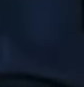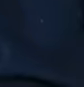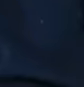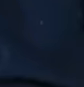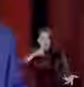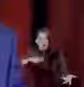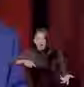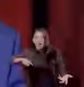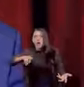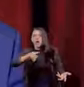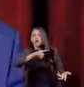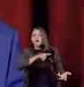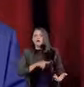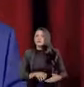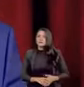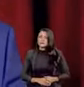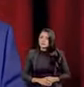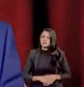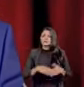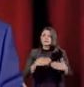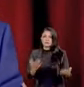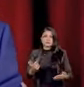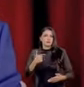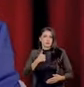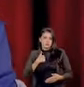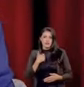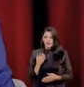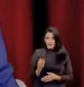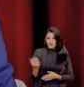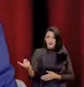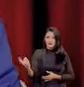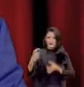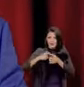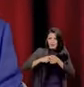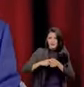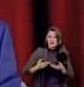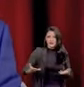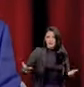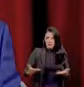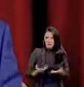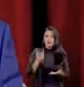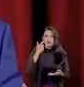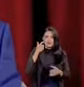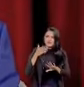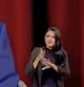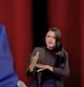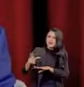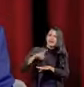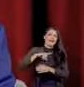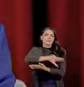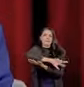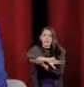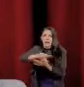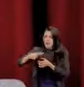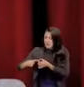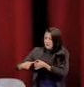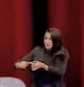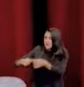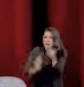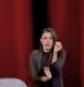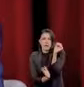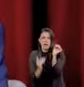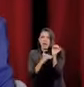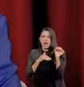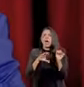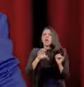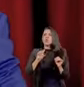bioeconomia eu volto dessa viagem depois de passar saav virada em Dorra em Dubai depois de passar aqui em